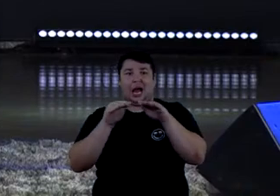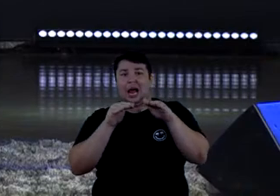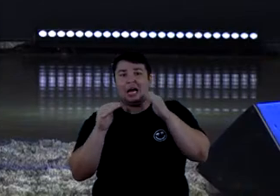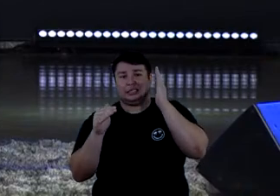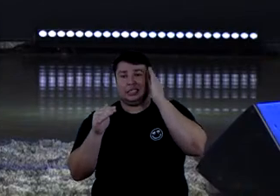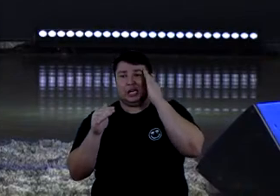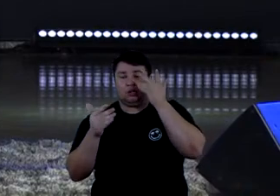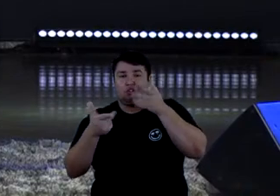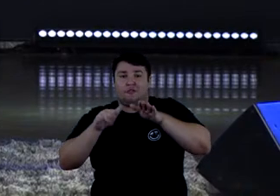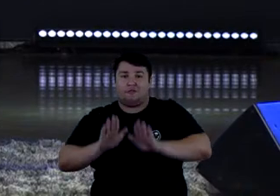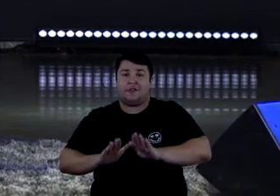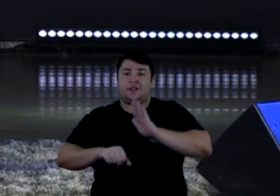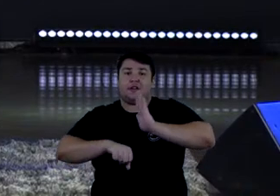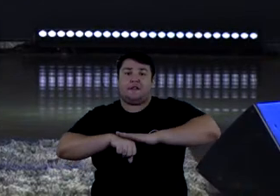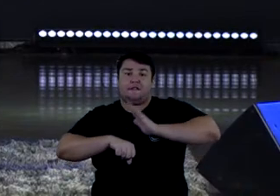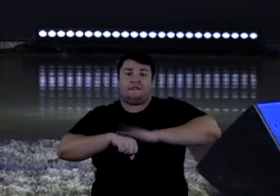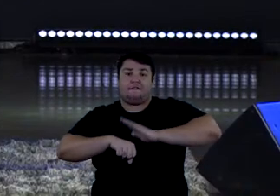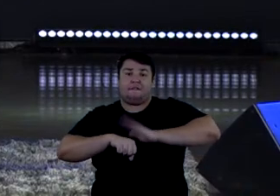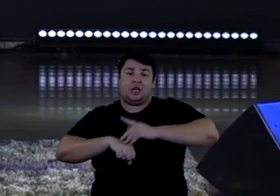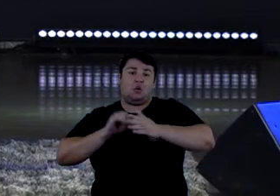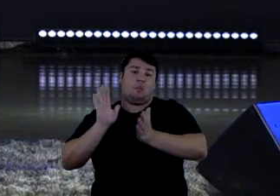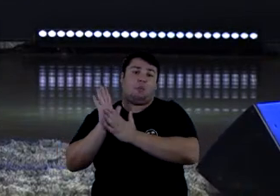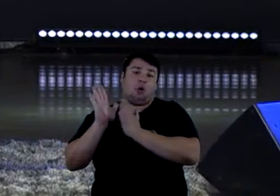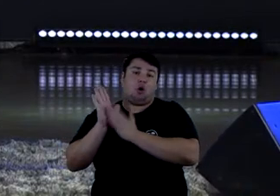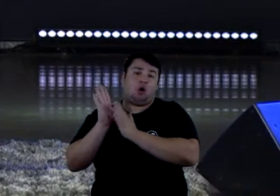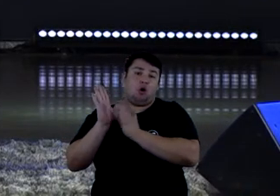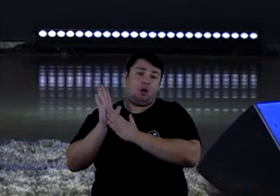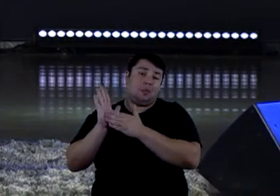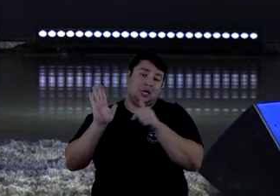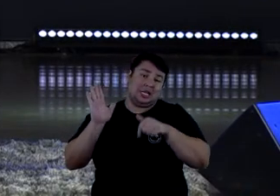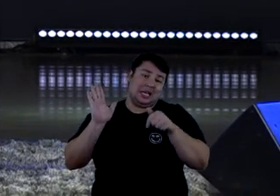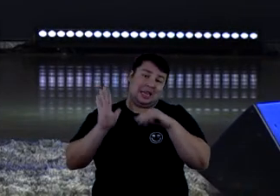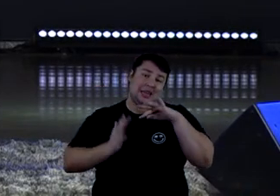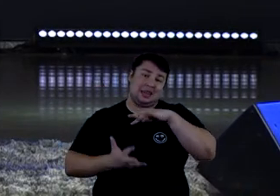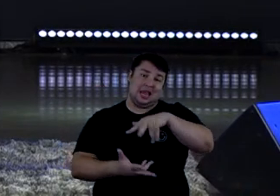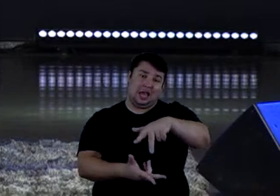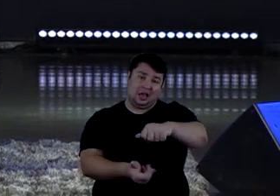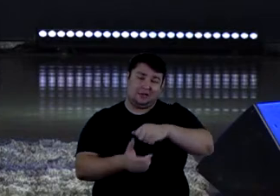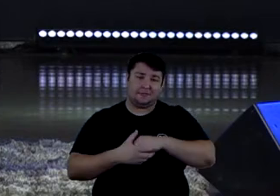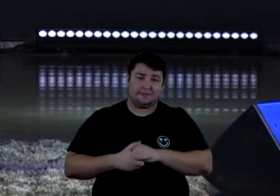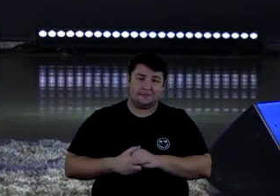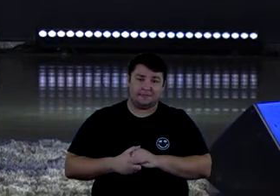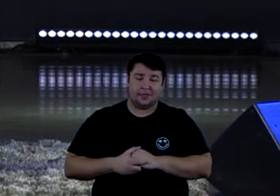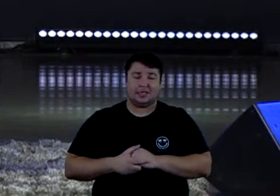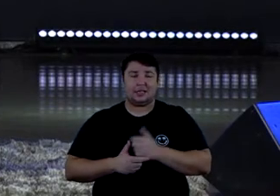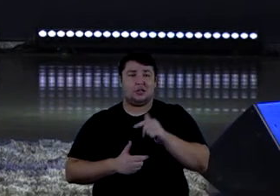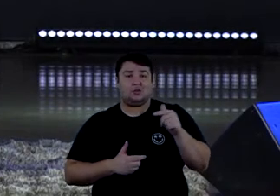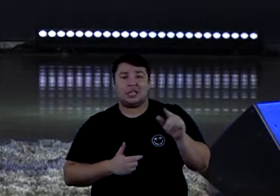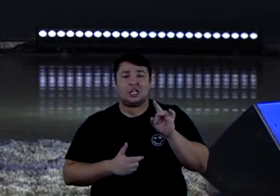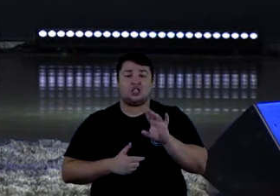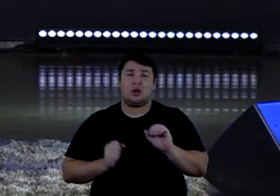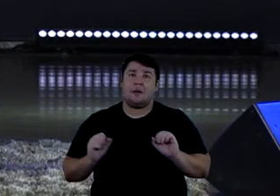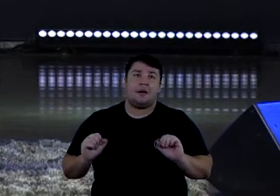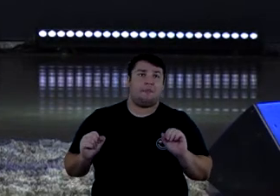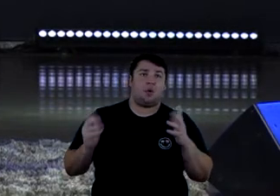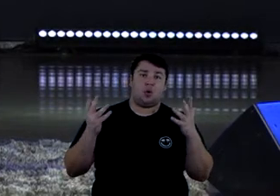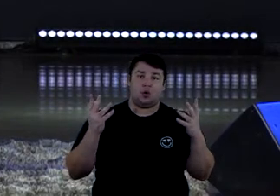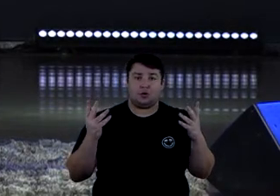uma igreja que cumpre o seu propósito de existência, que não existe só por